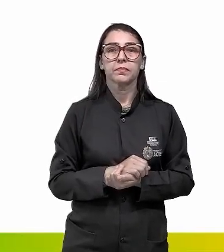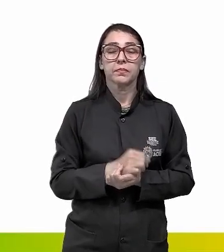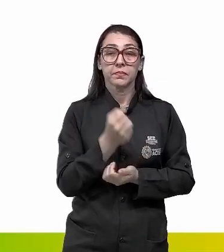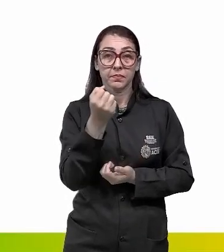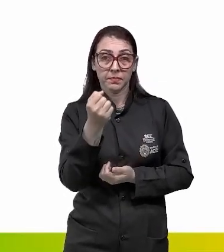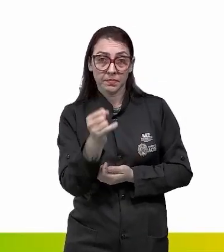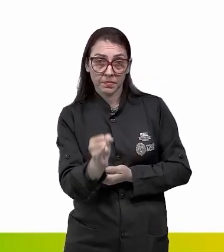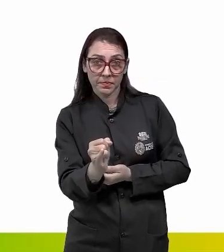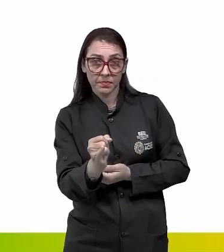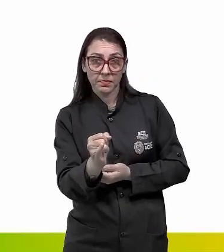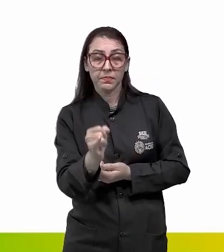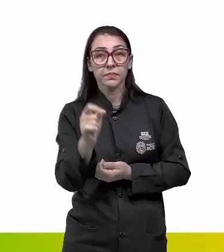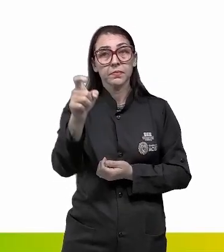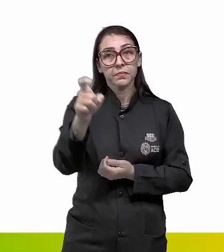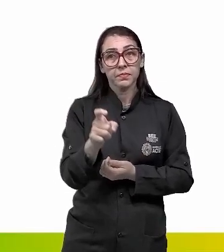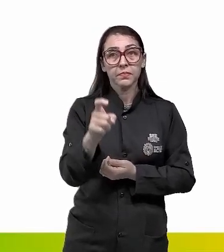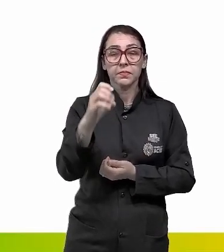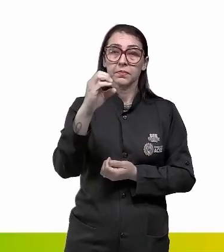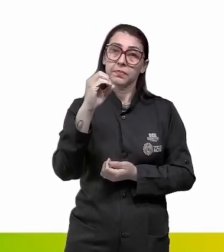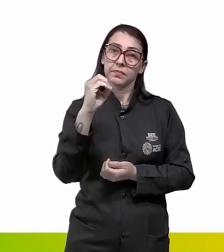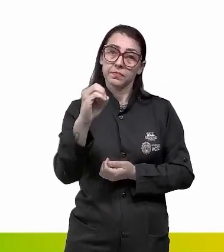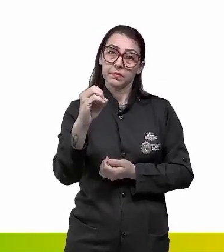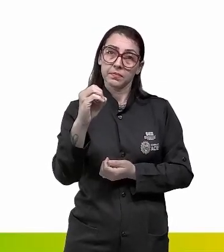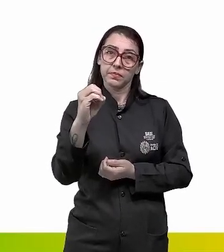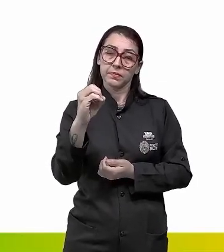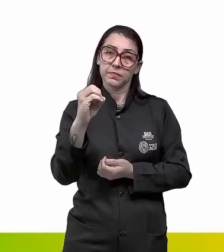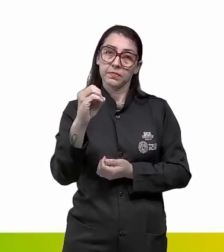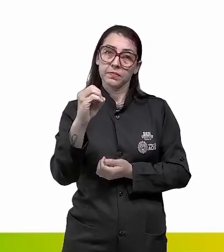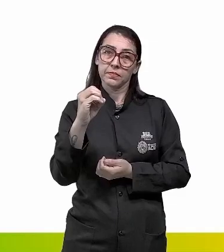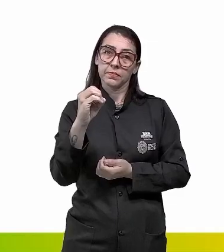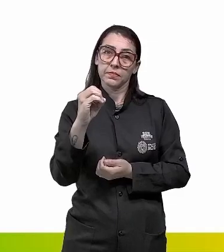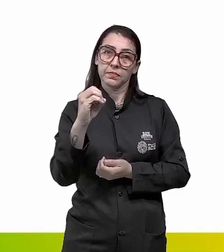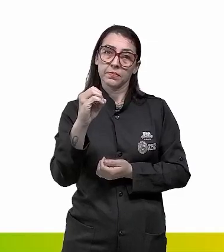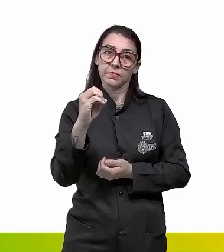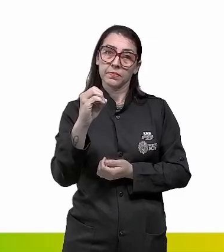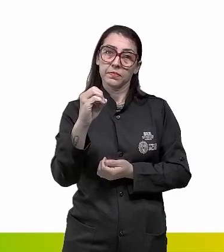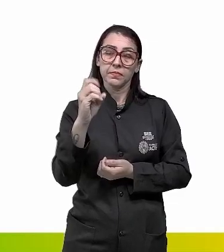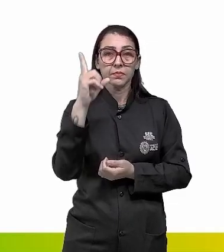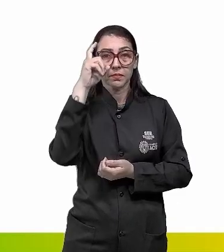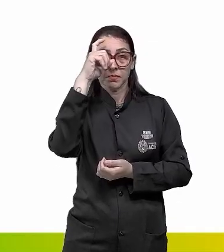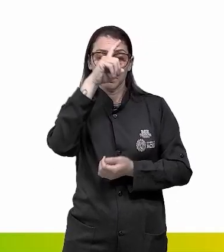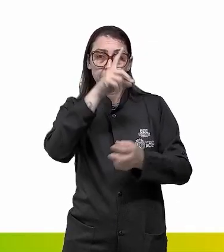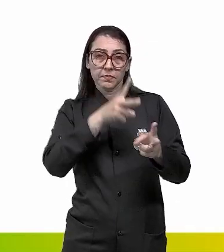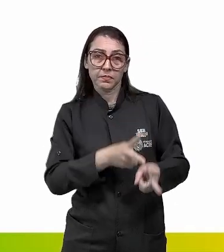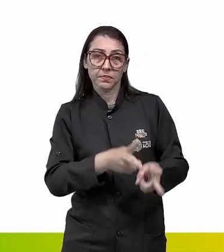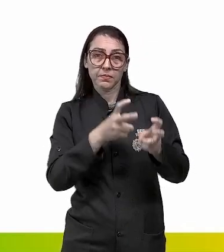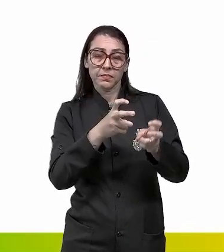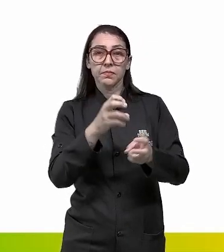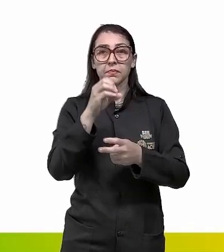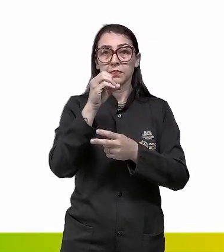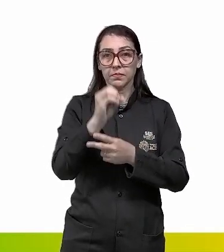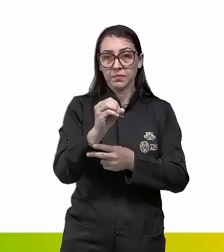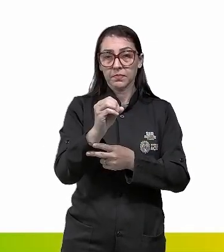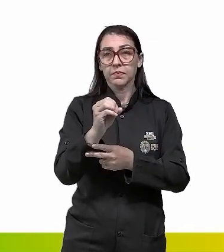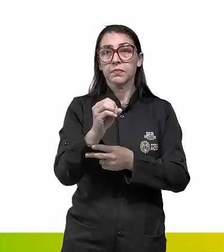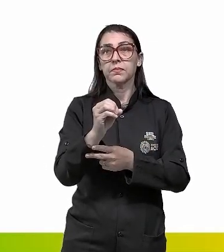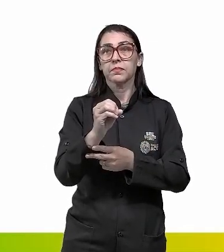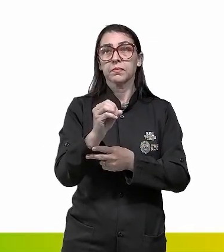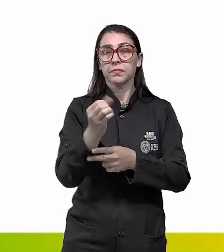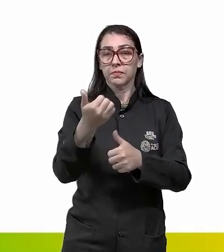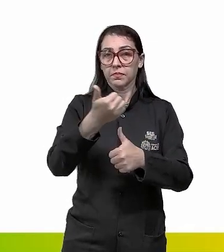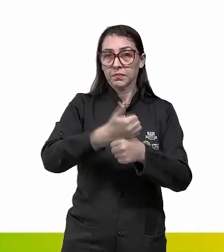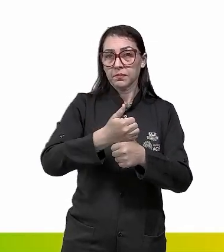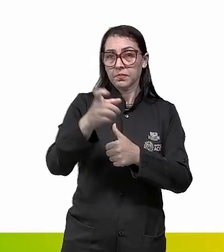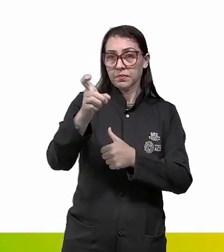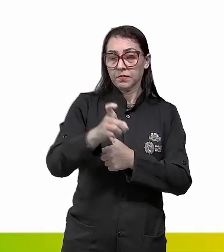Se o x for 0, não é difícil de perceber que quando eu colocar 0 aqui no lugar do x, eu vou ter